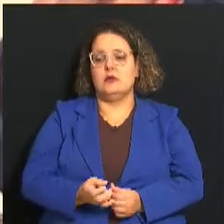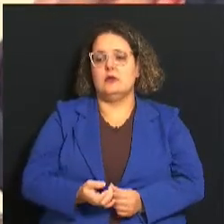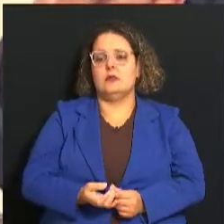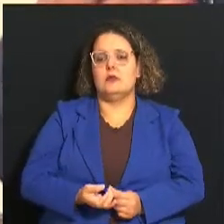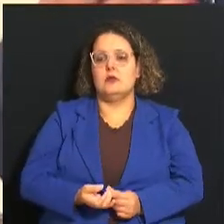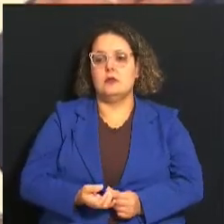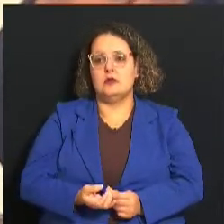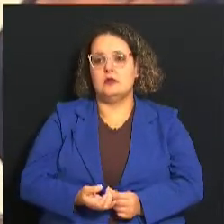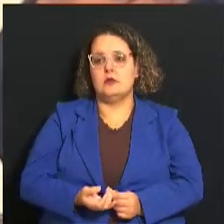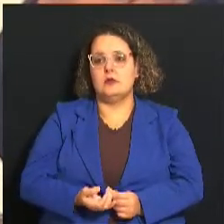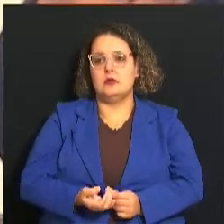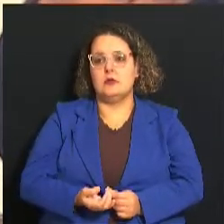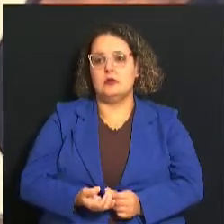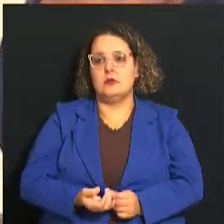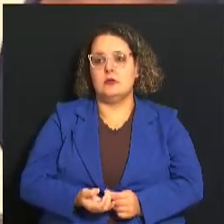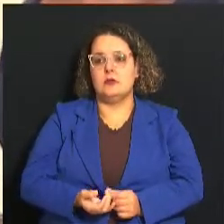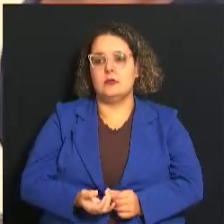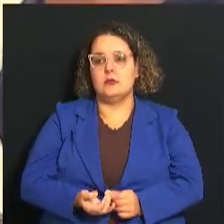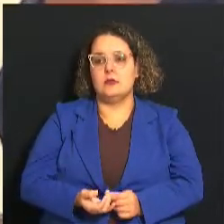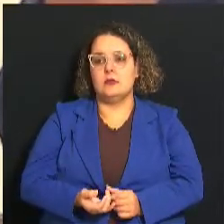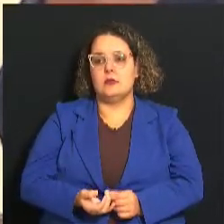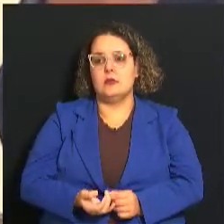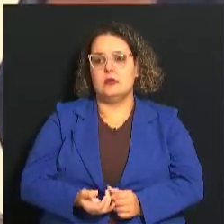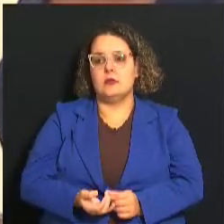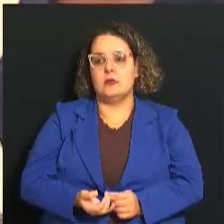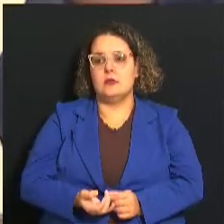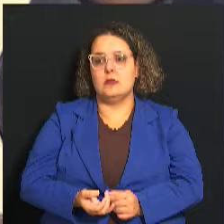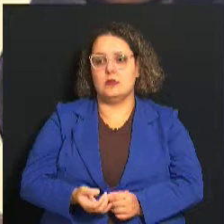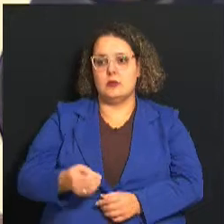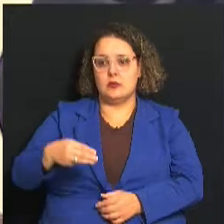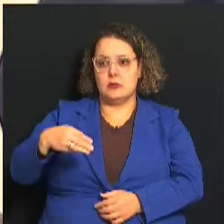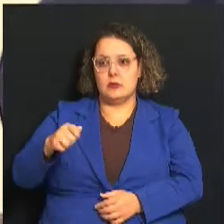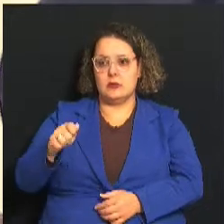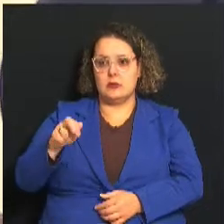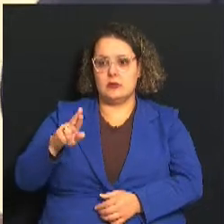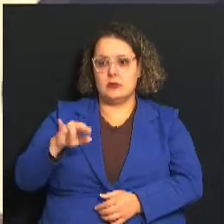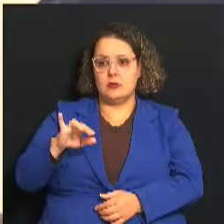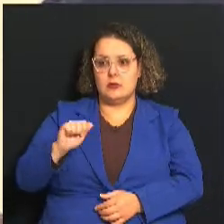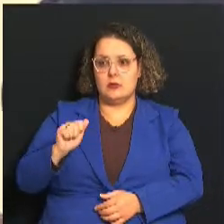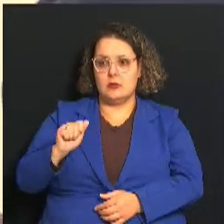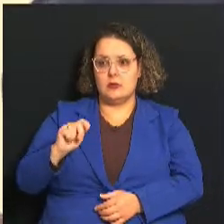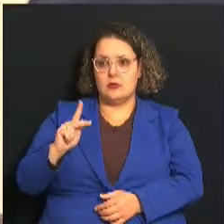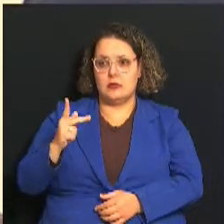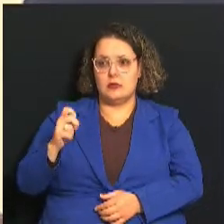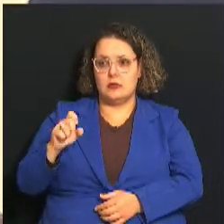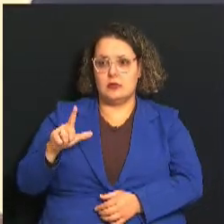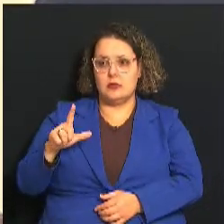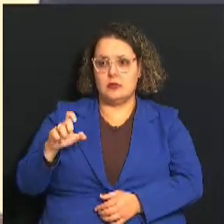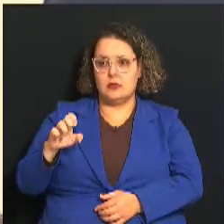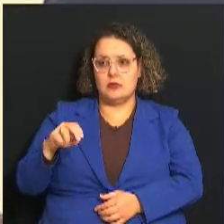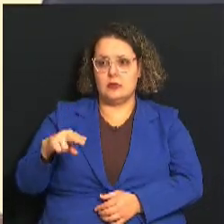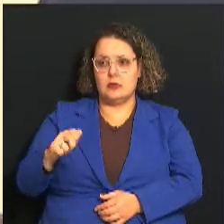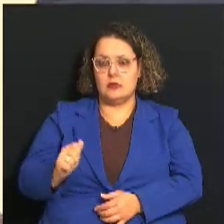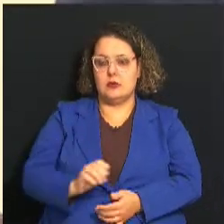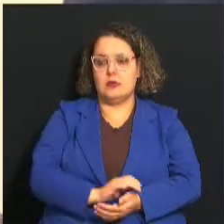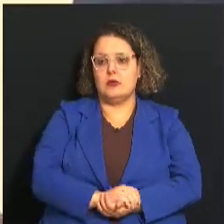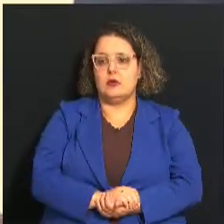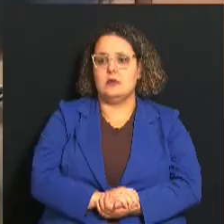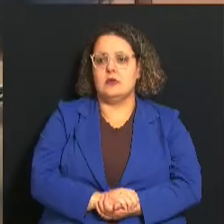fazer a sua observação. A Maria Helena também, né? Primeiro o Ronaldo, depois ali ou ali?